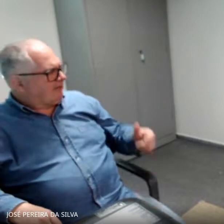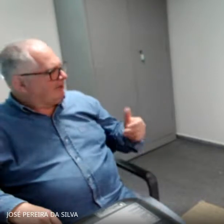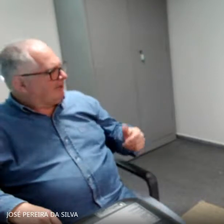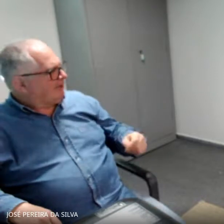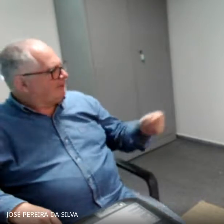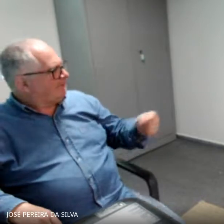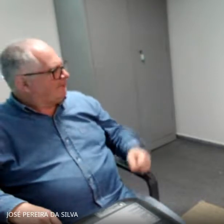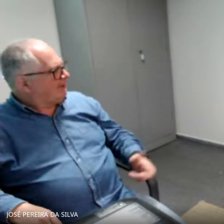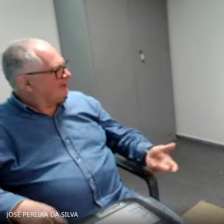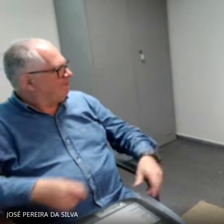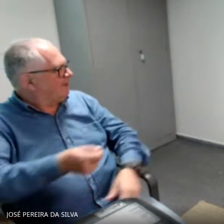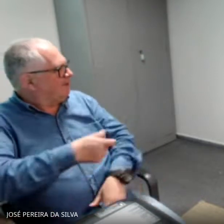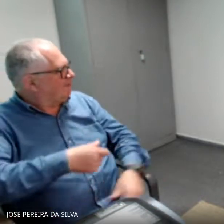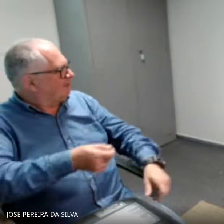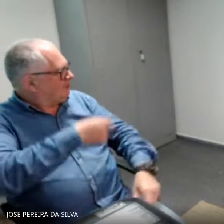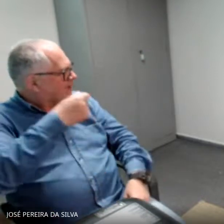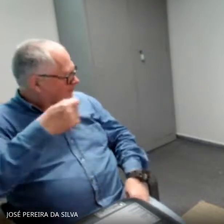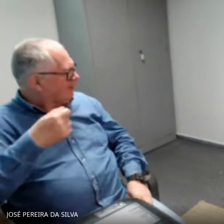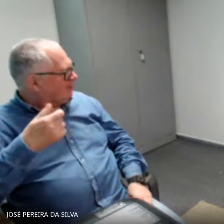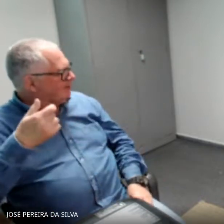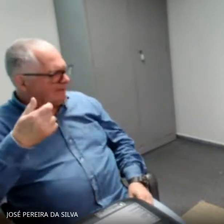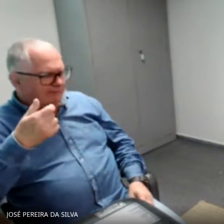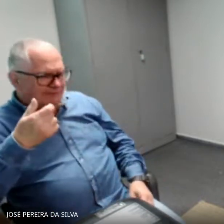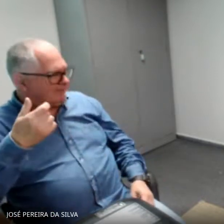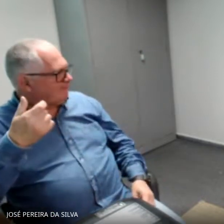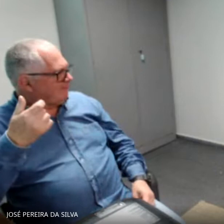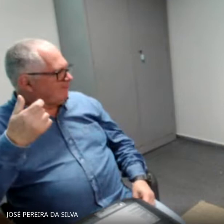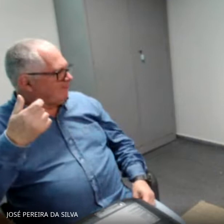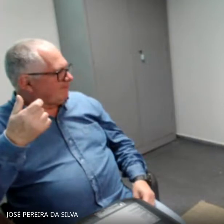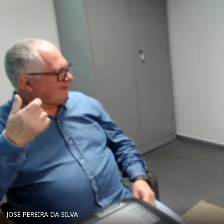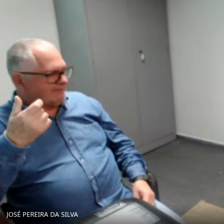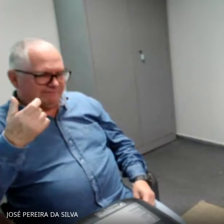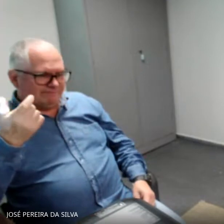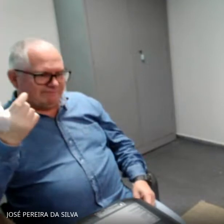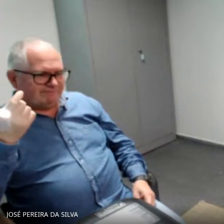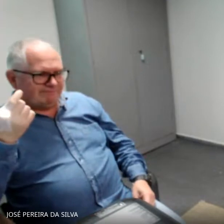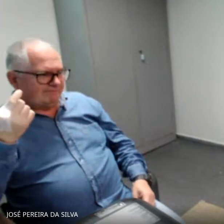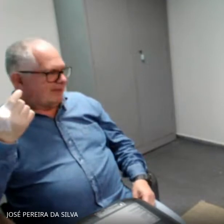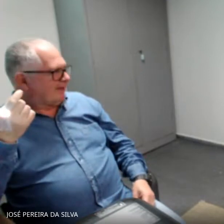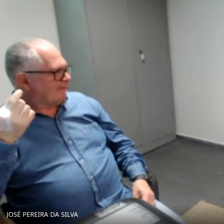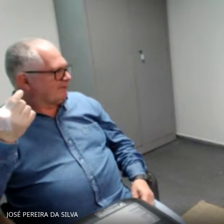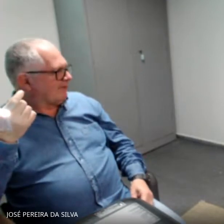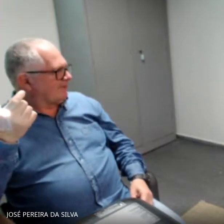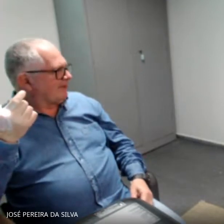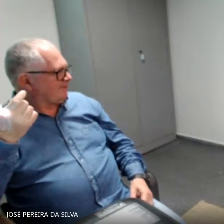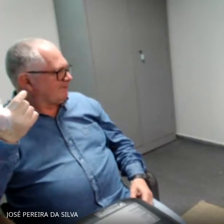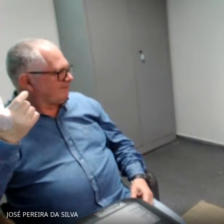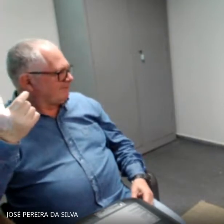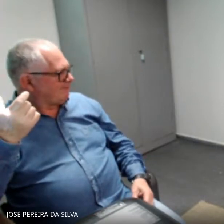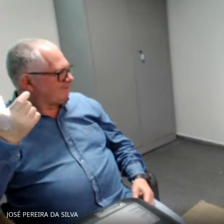qualquer coisinha lá, vai na farmácia, antibiótico, sabe? Mas é por isso que hoje em dia não pode antibiótico. Mas o cara